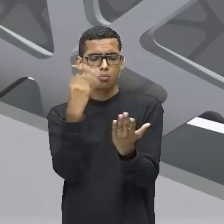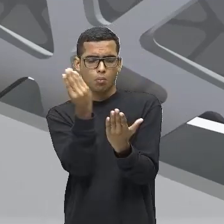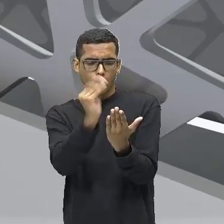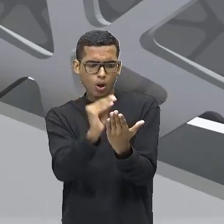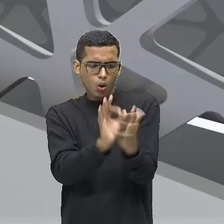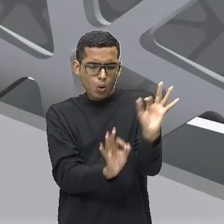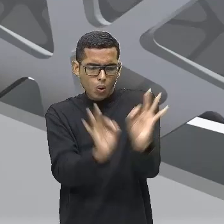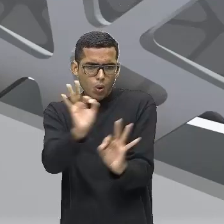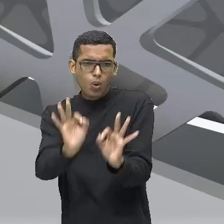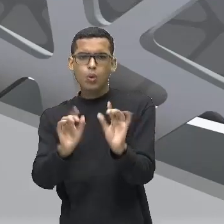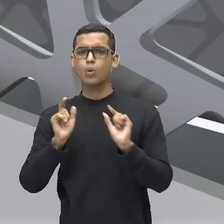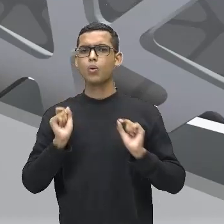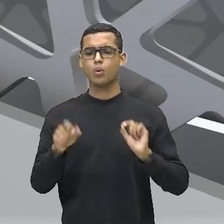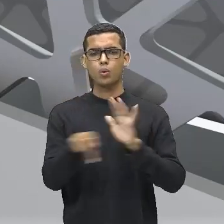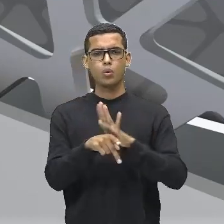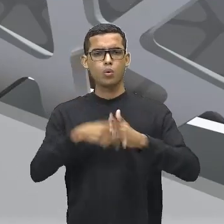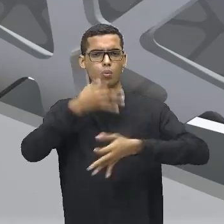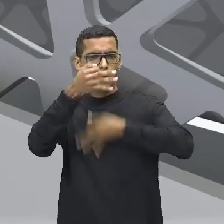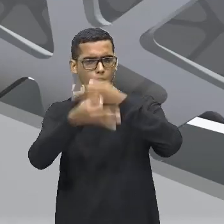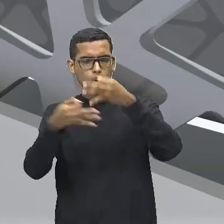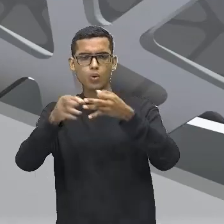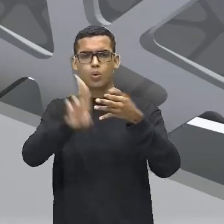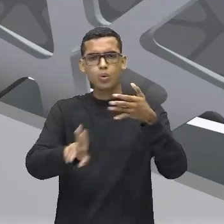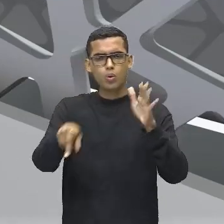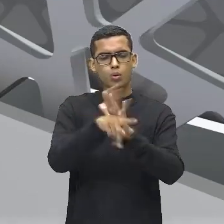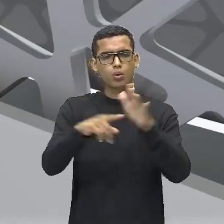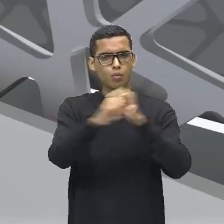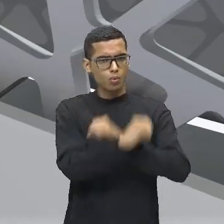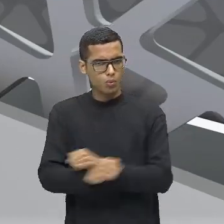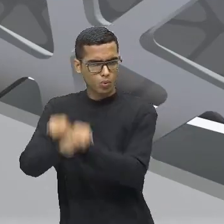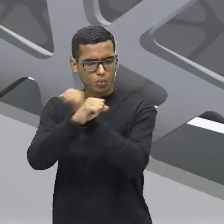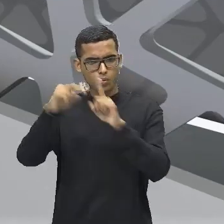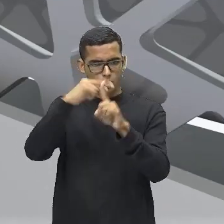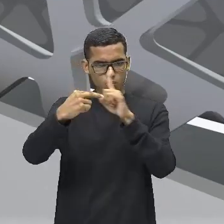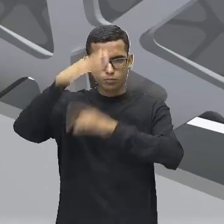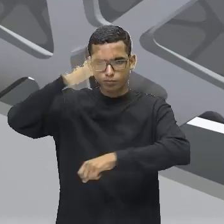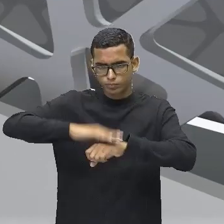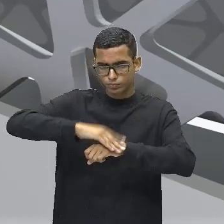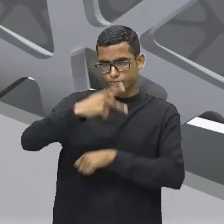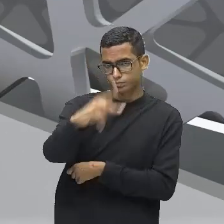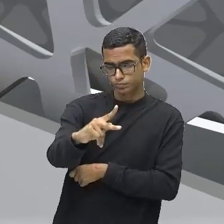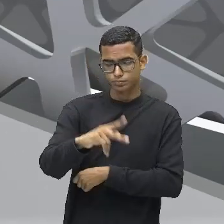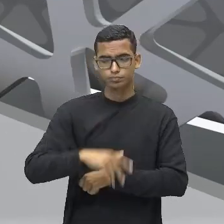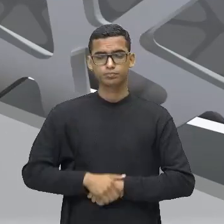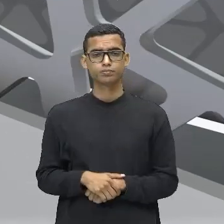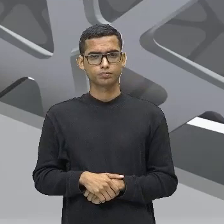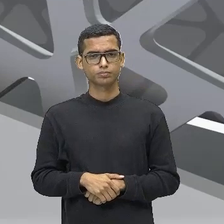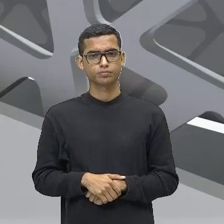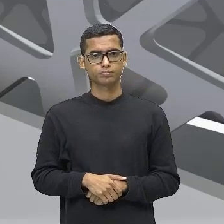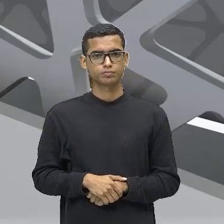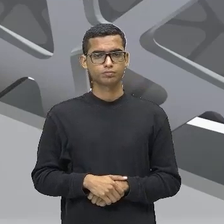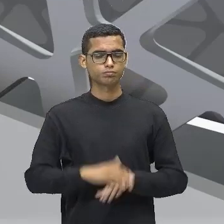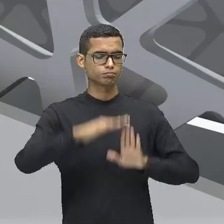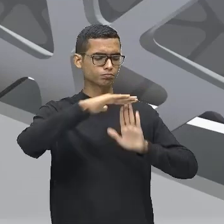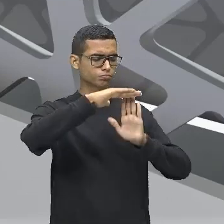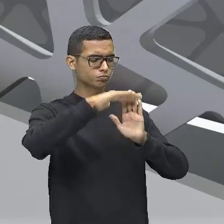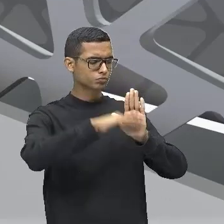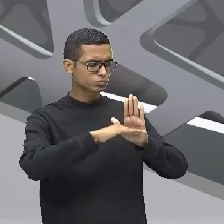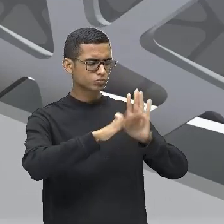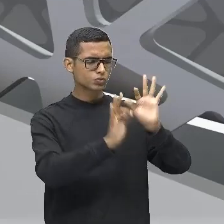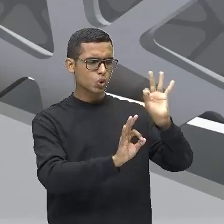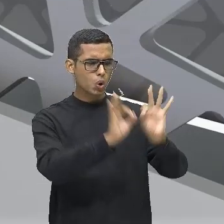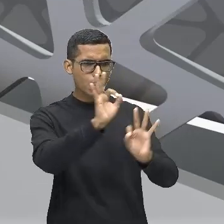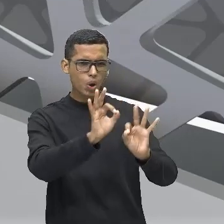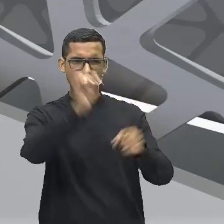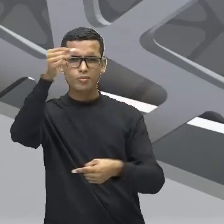planejamento os argumentos que serão utilizados para defender o seu ponto de vista. Então, observe que o roteiro de planejamento, do planejamento